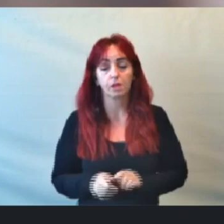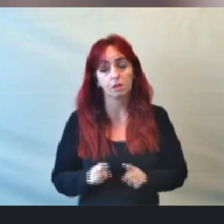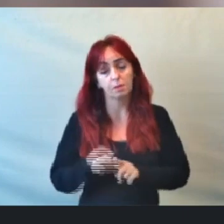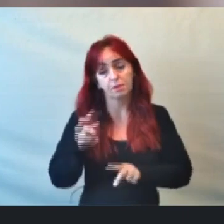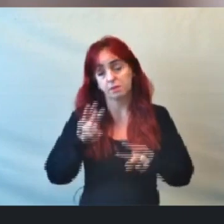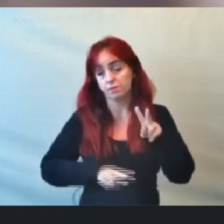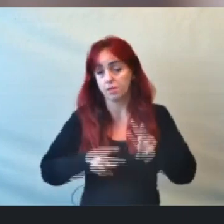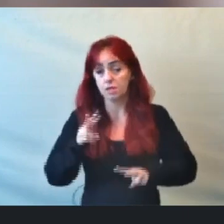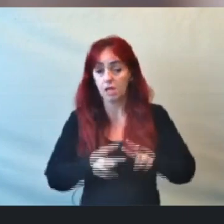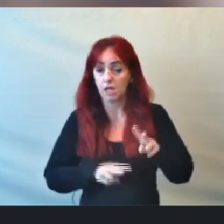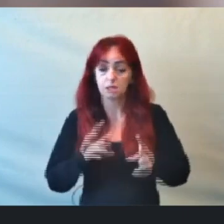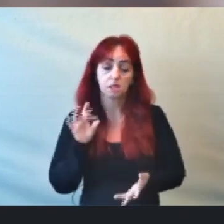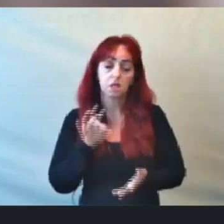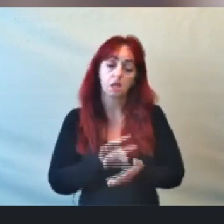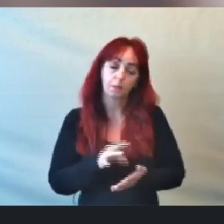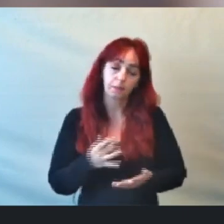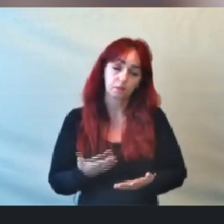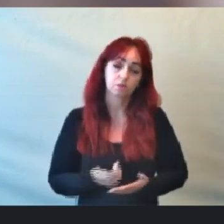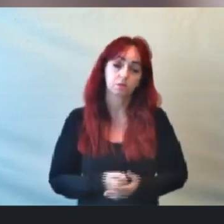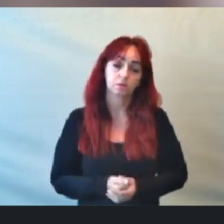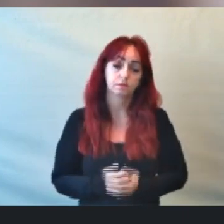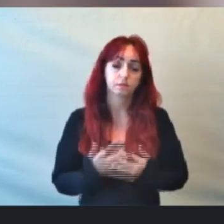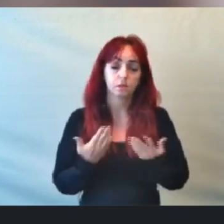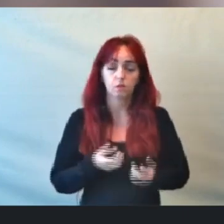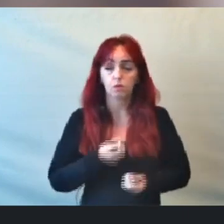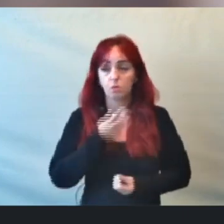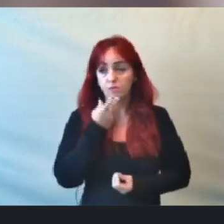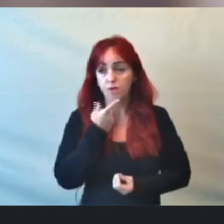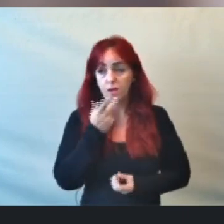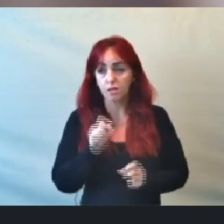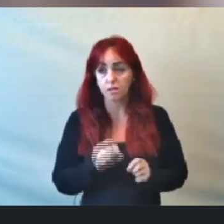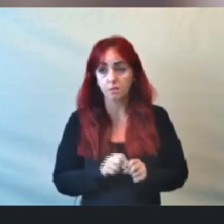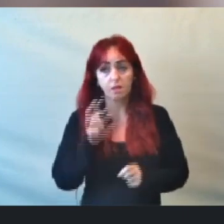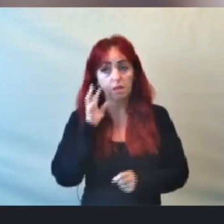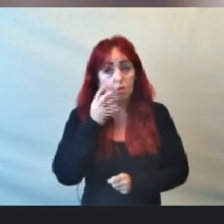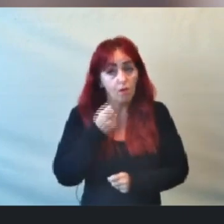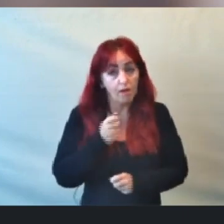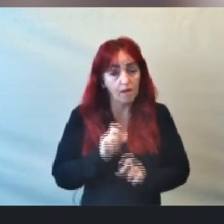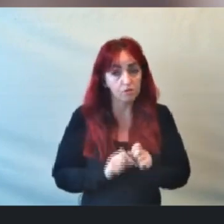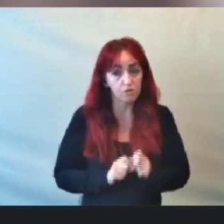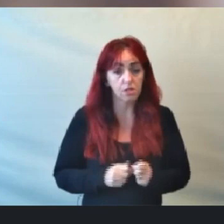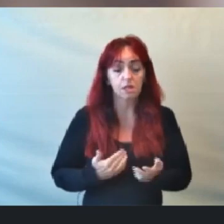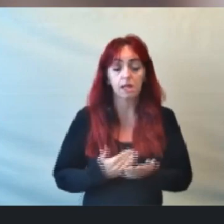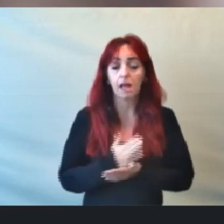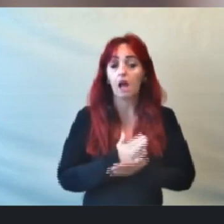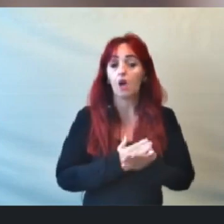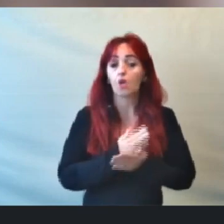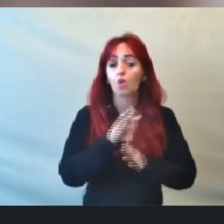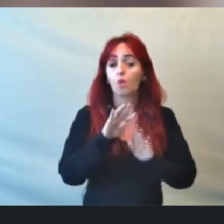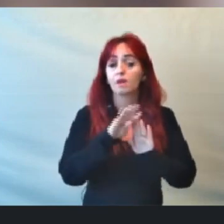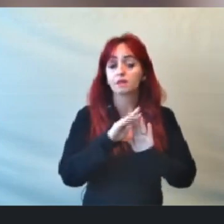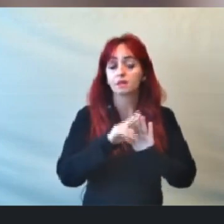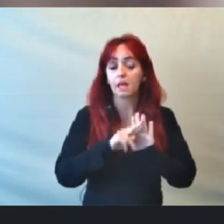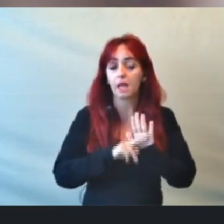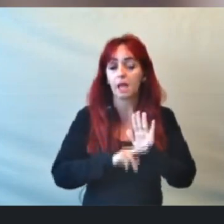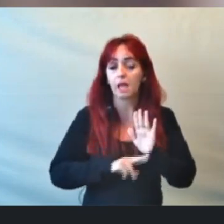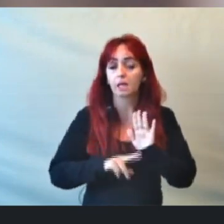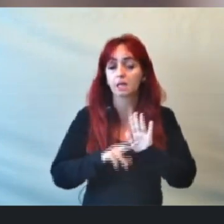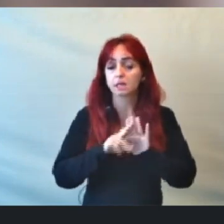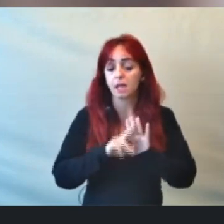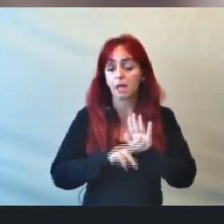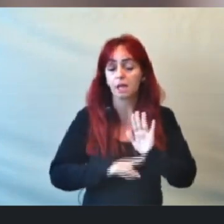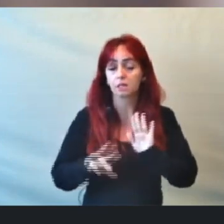avaliadas. Como eu disse, é algo que eu acho que algumas delas estão sendo utilizadas pela